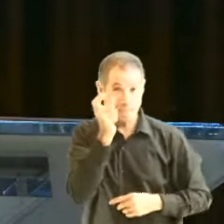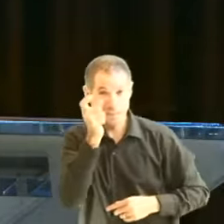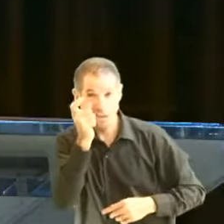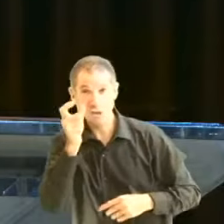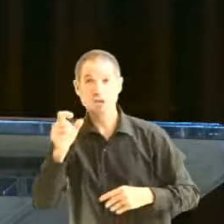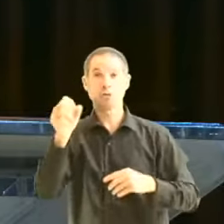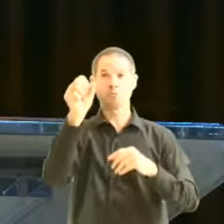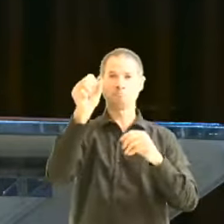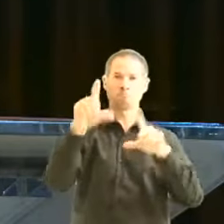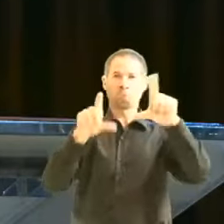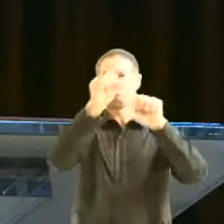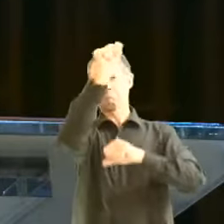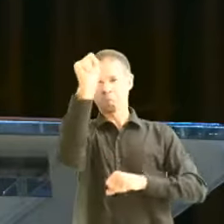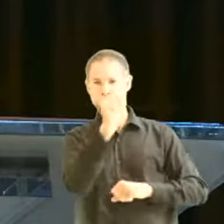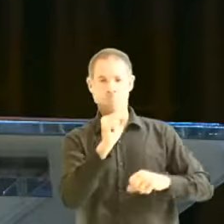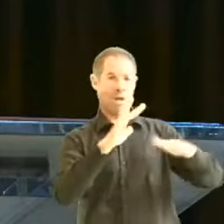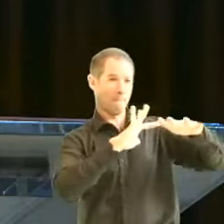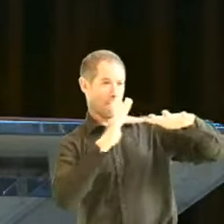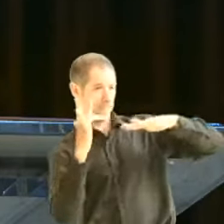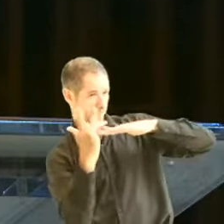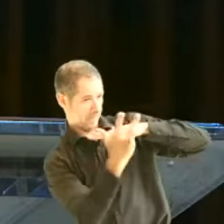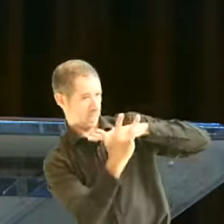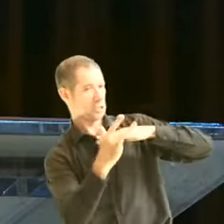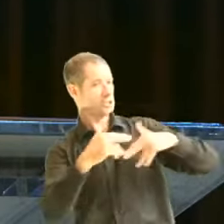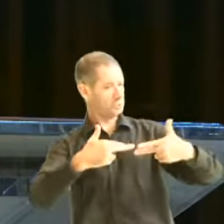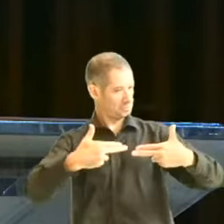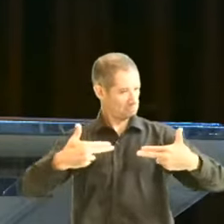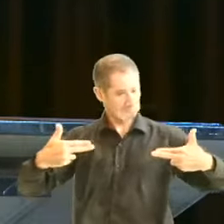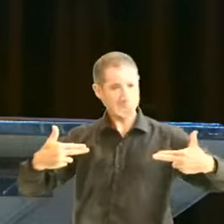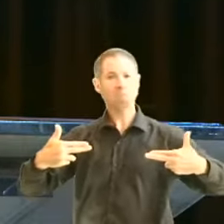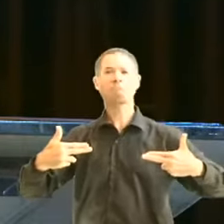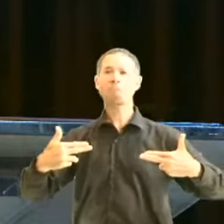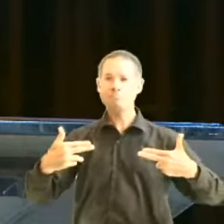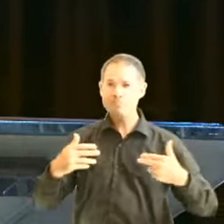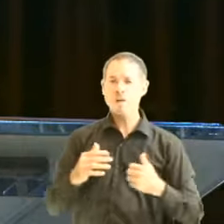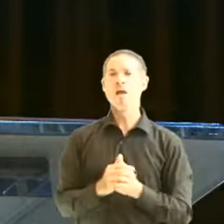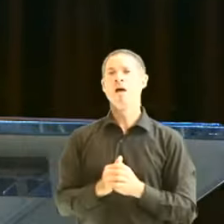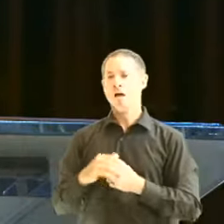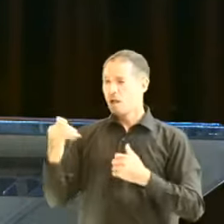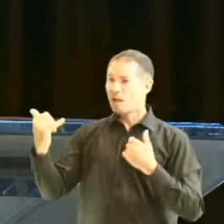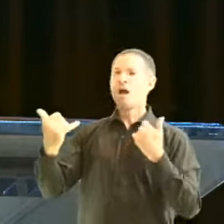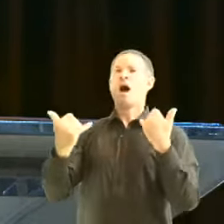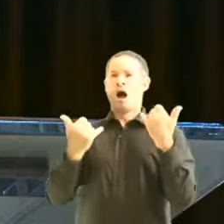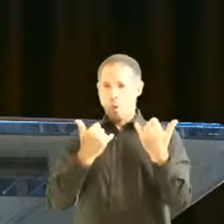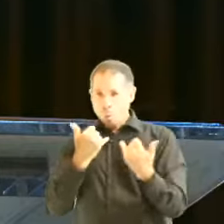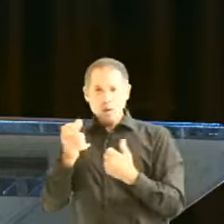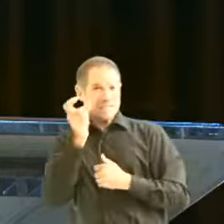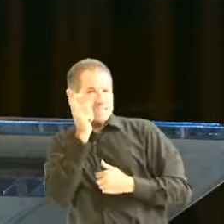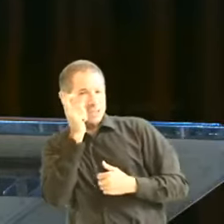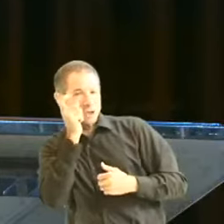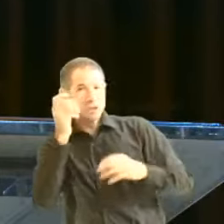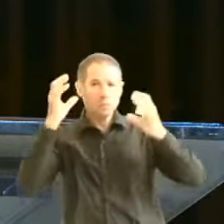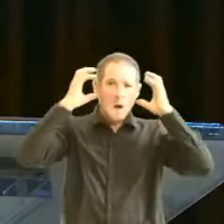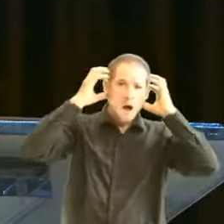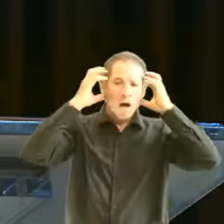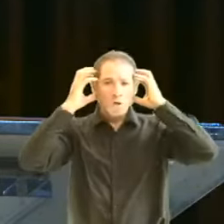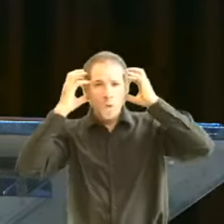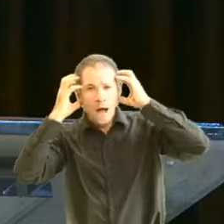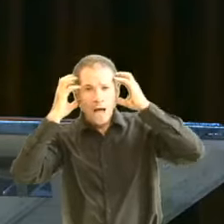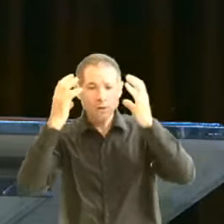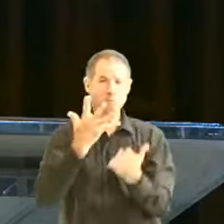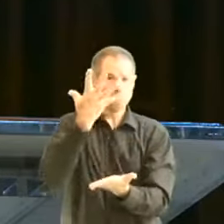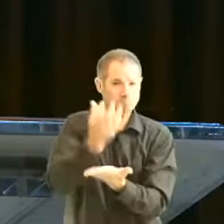pela televisão, pelas mídias sociais, aqueles que estão nos ouvindo pela rádio, pelo